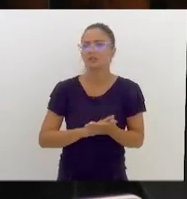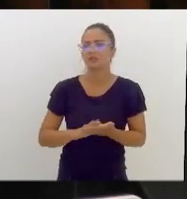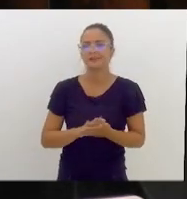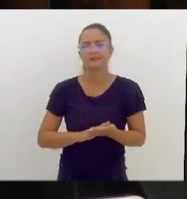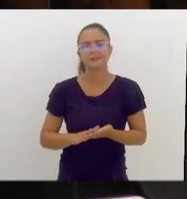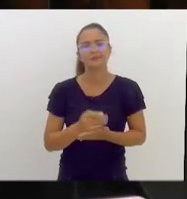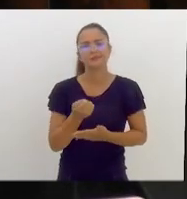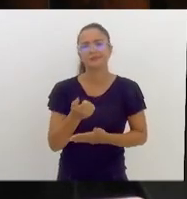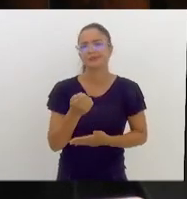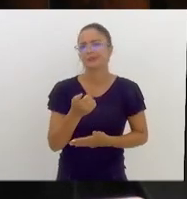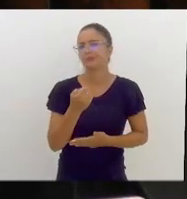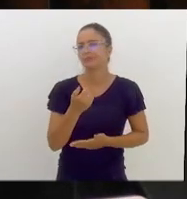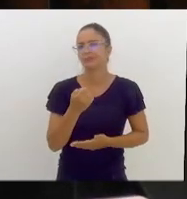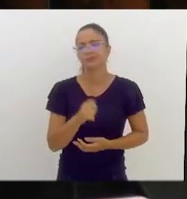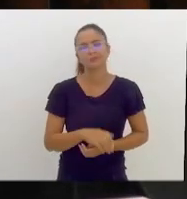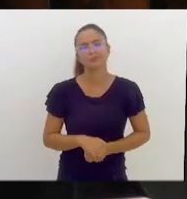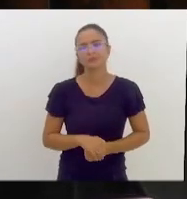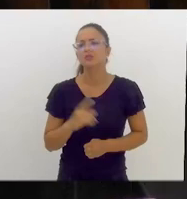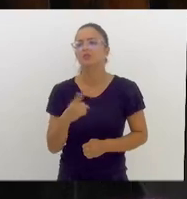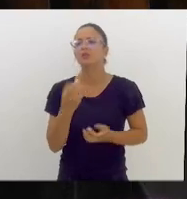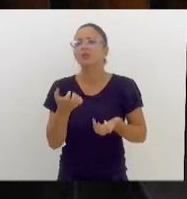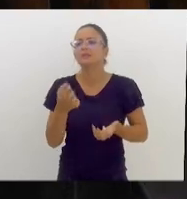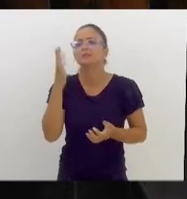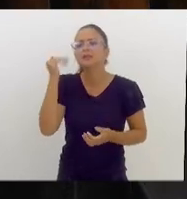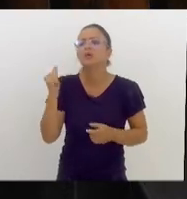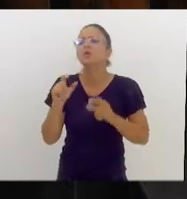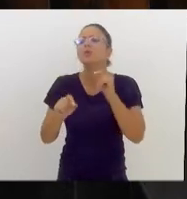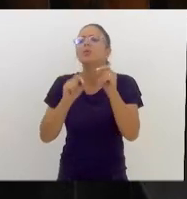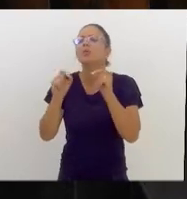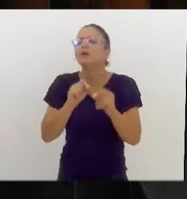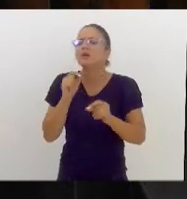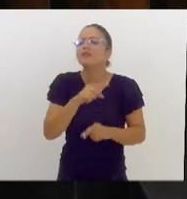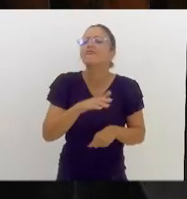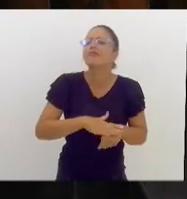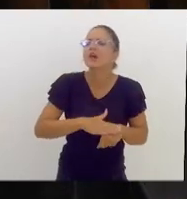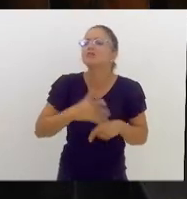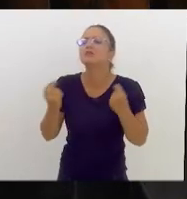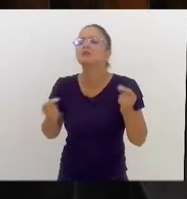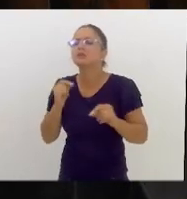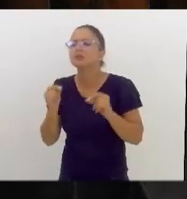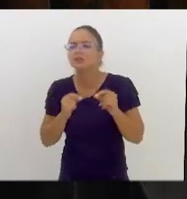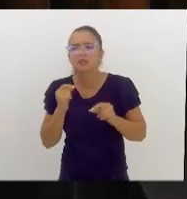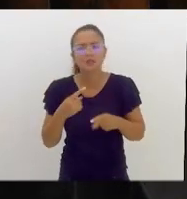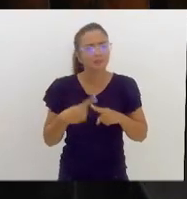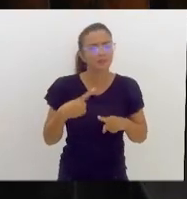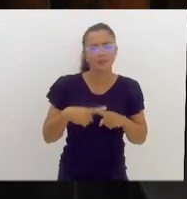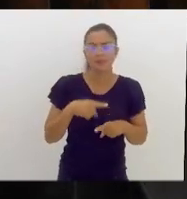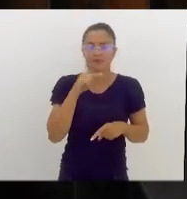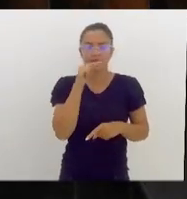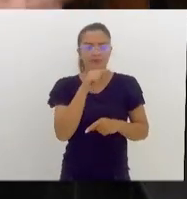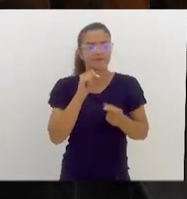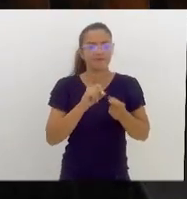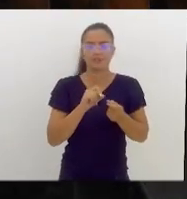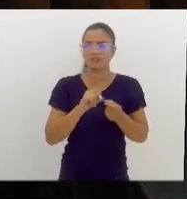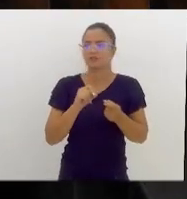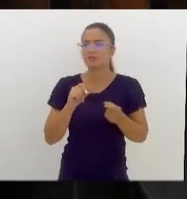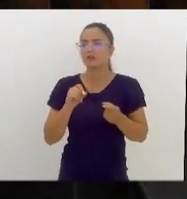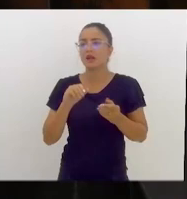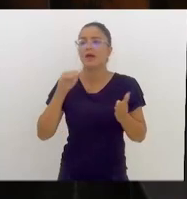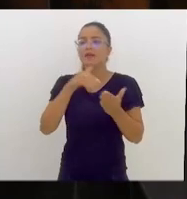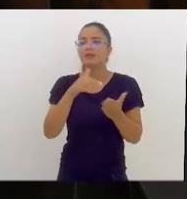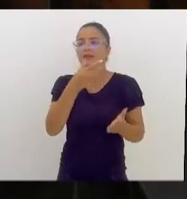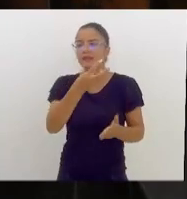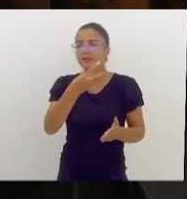não foi executado esse valor todo, e a gente também quer saber o que foi feito dessa diferença que a concessionária ainda não executou, que tudo teria que ser executado até